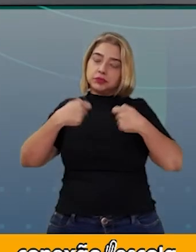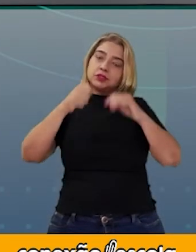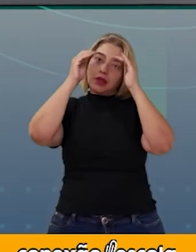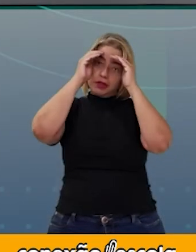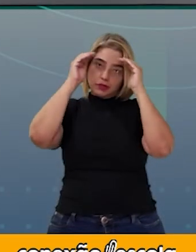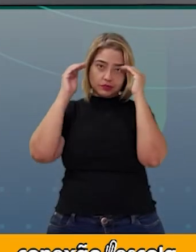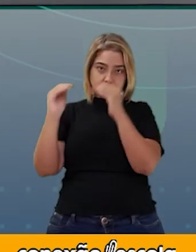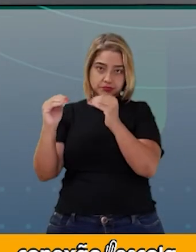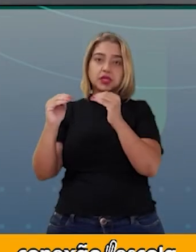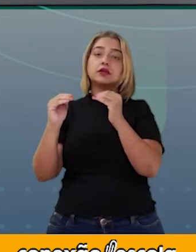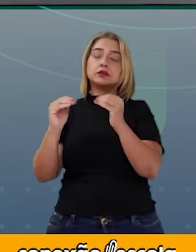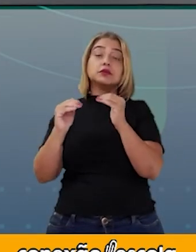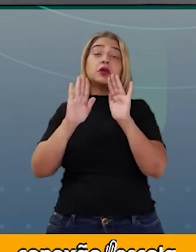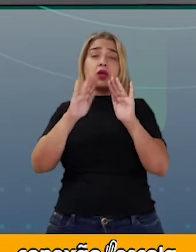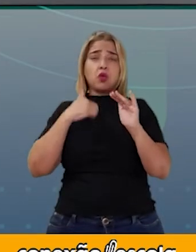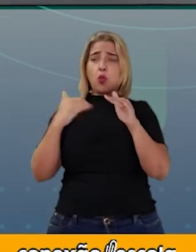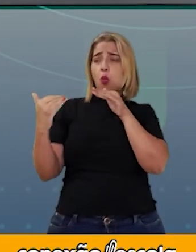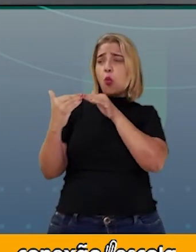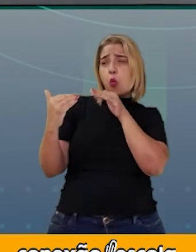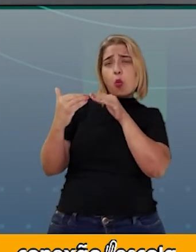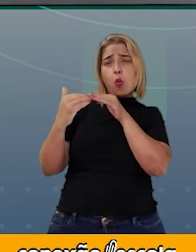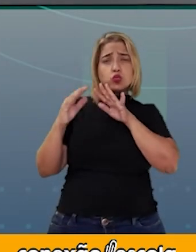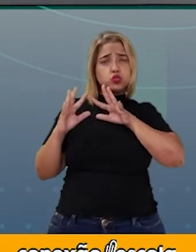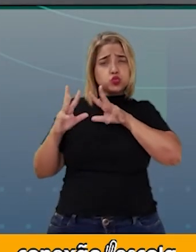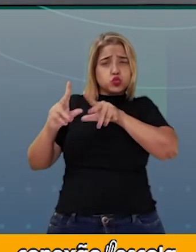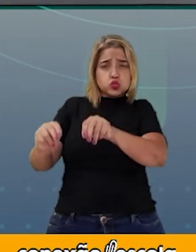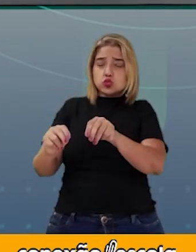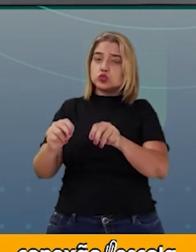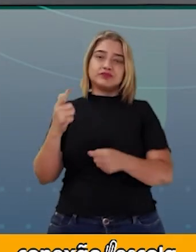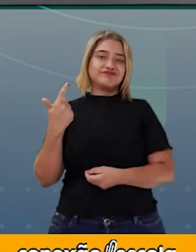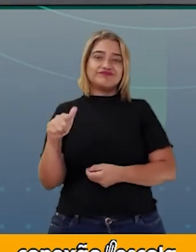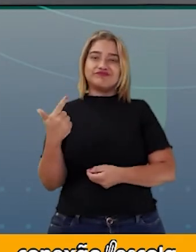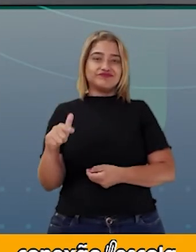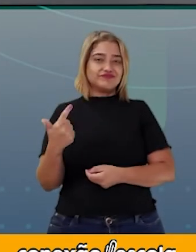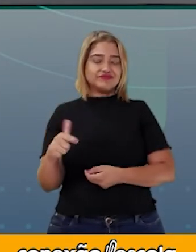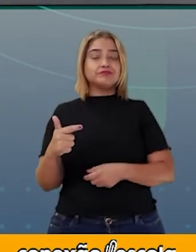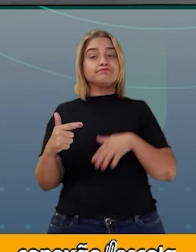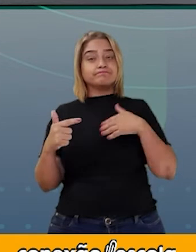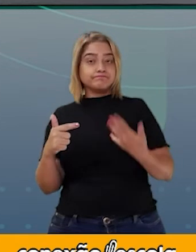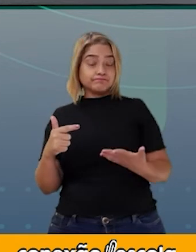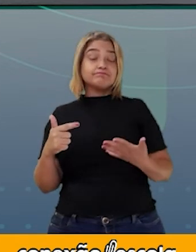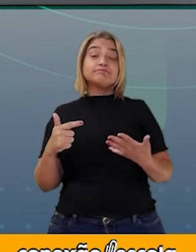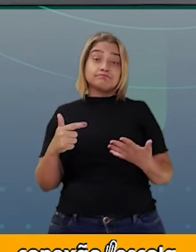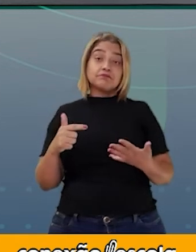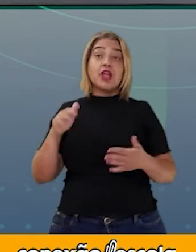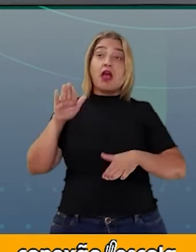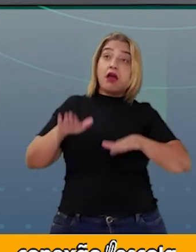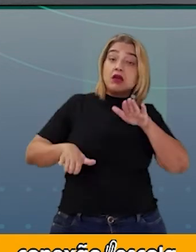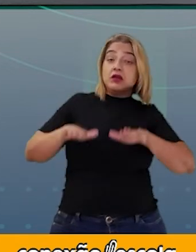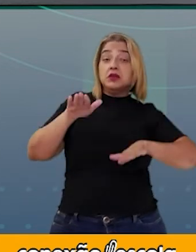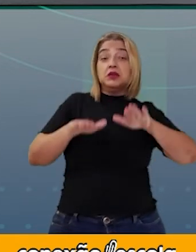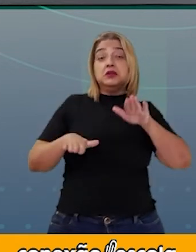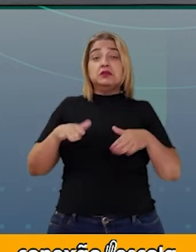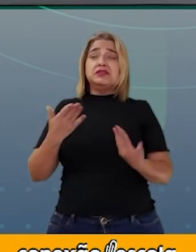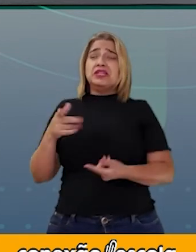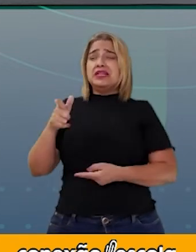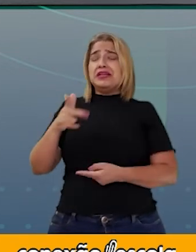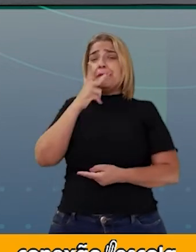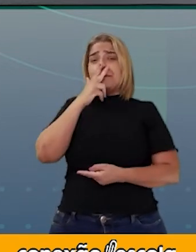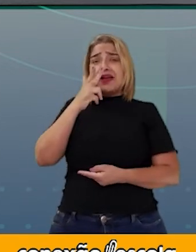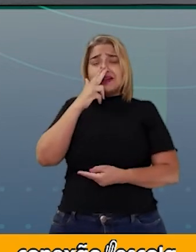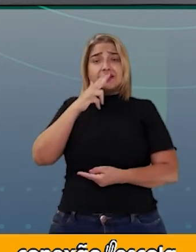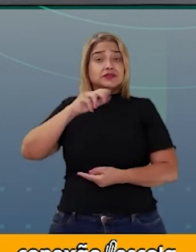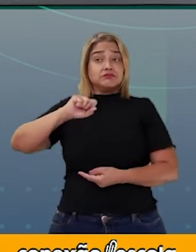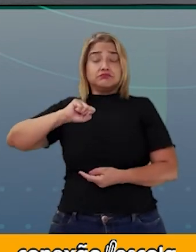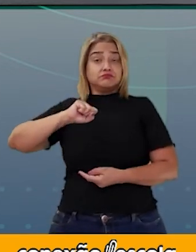respeitados. Porque nem sempre nós concordamos com o comentário. Às vezes, nós até achamos que é terrível